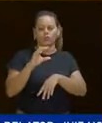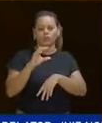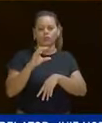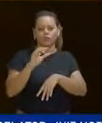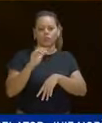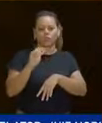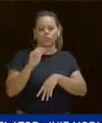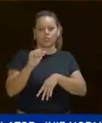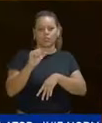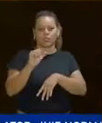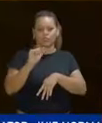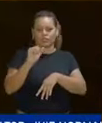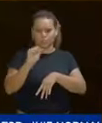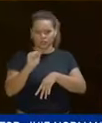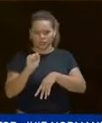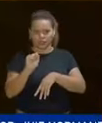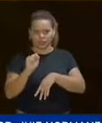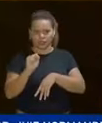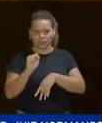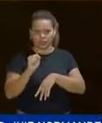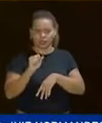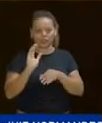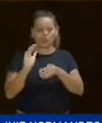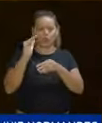O acórdão 8072 de